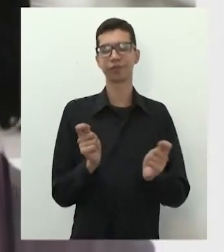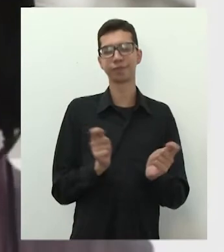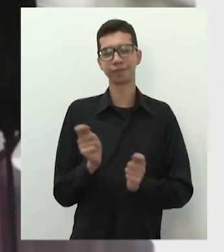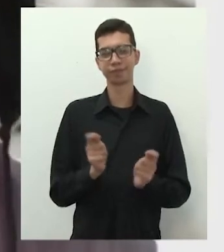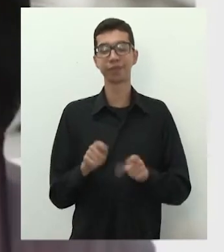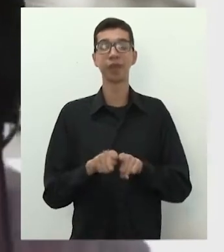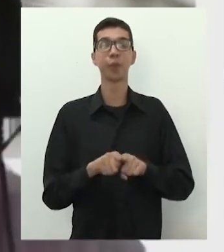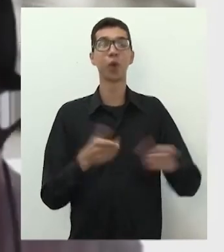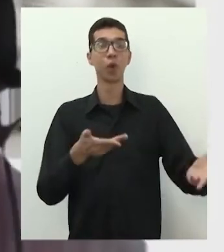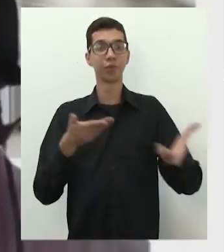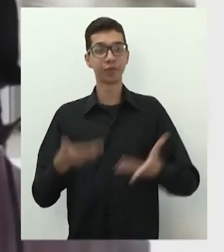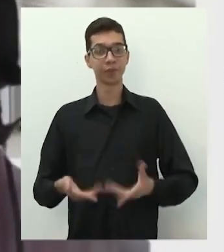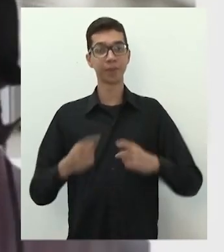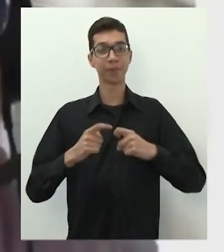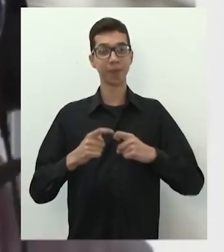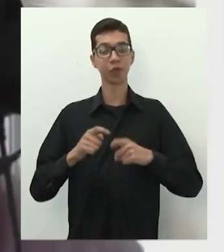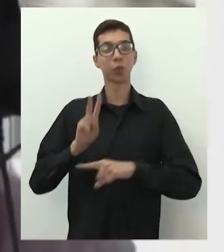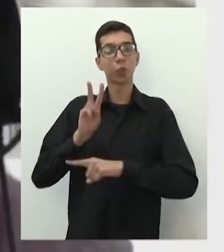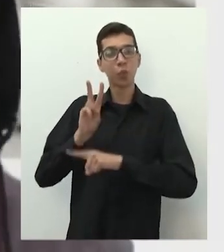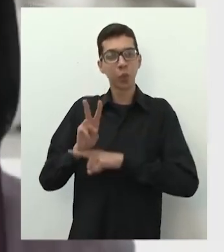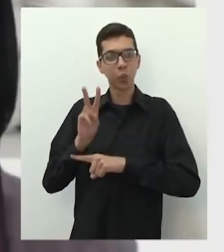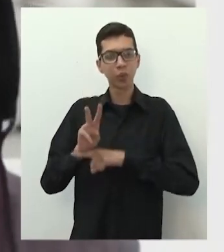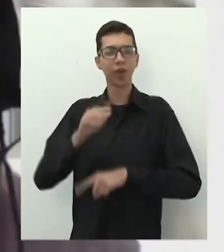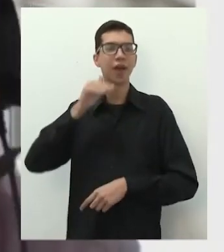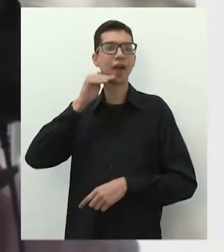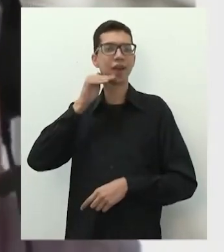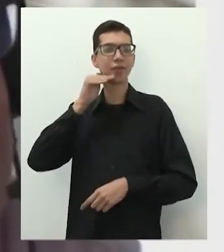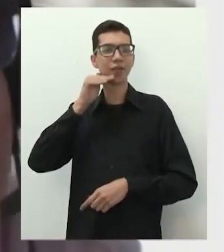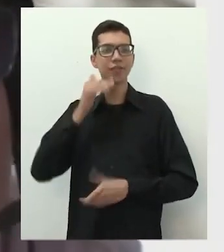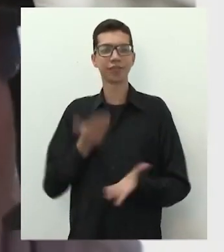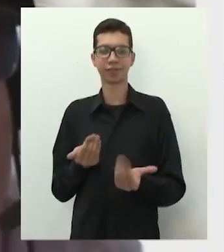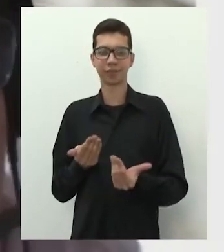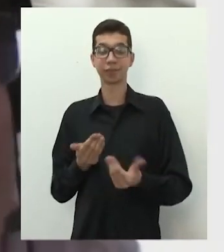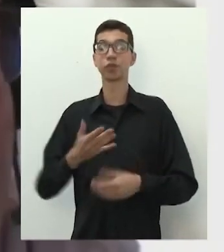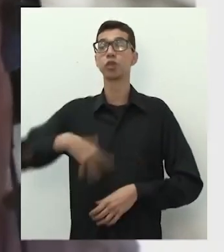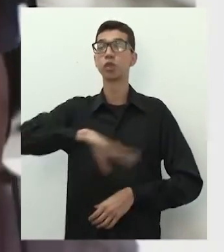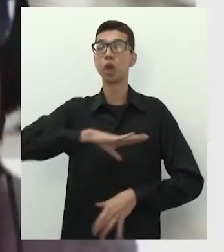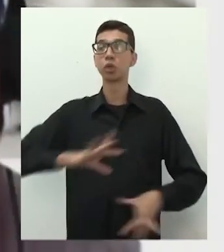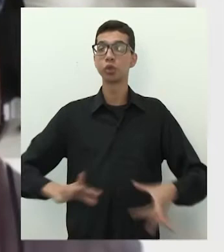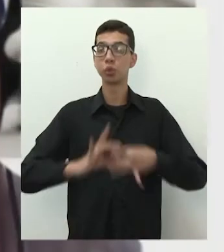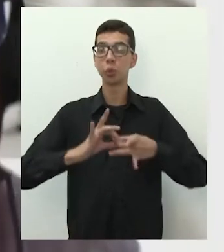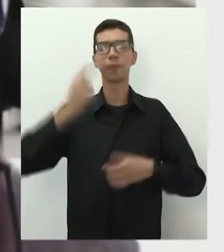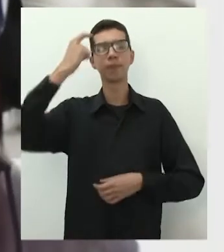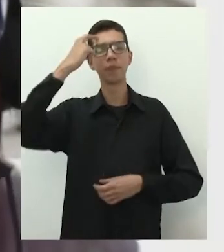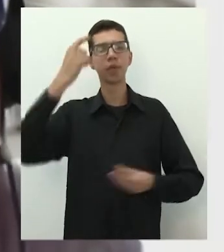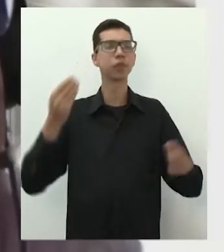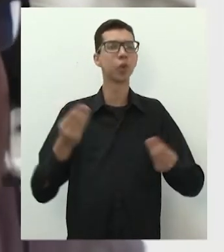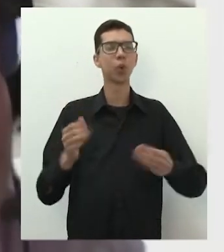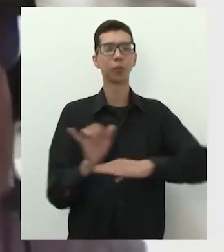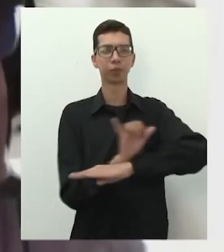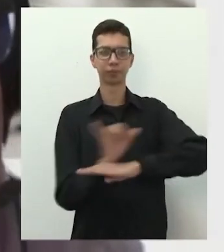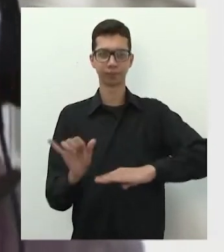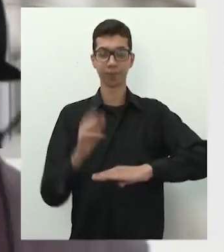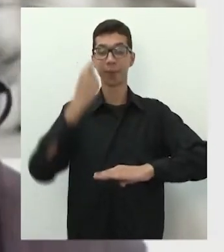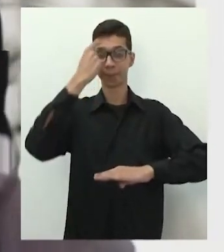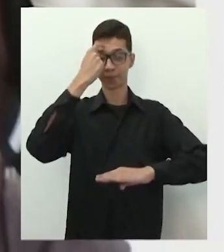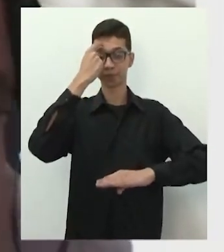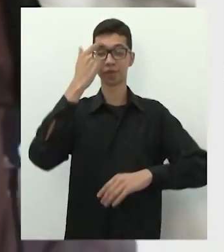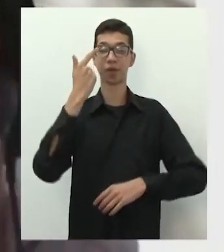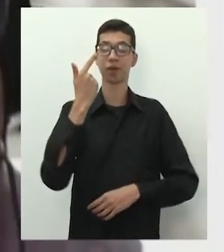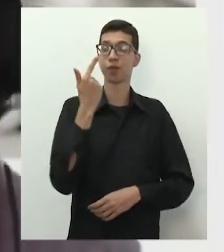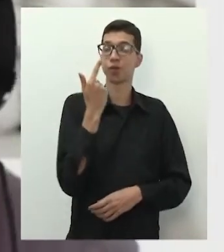fala, nossa, Benito, como tem coisas, abacaxis novos a serem descascados. Existem, pessoal, e a melhor maneira de a